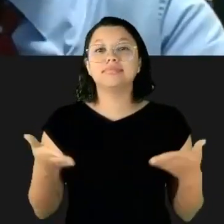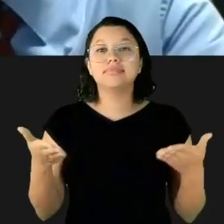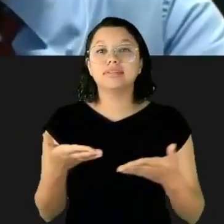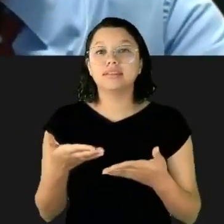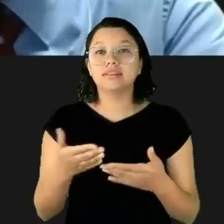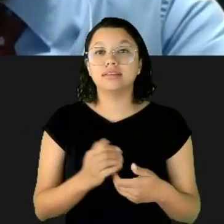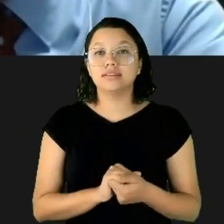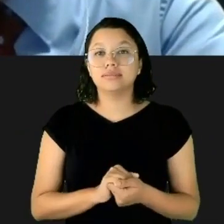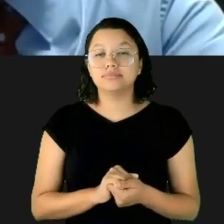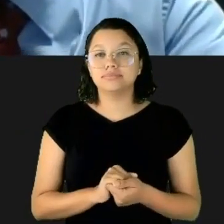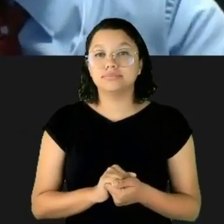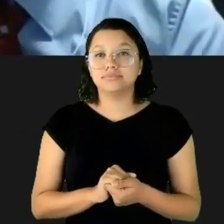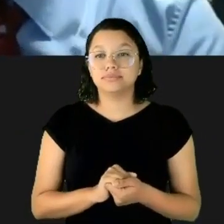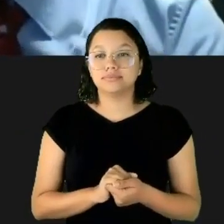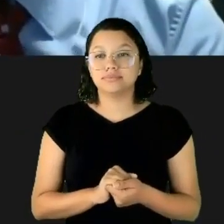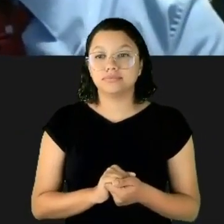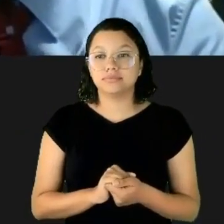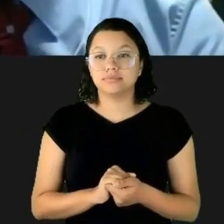aqui você pode